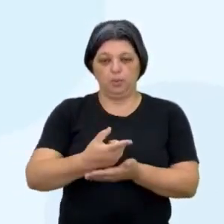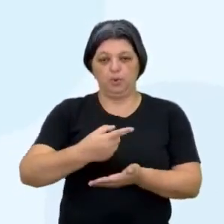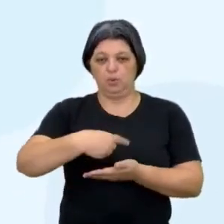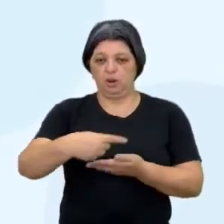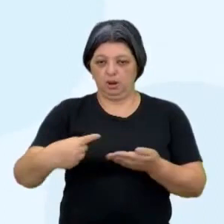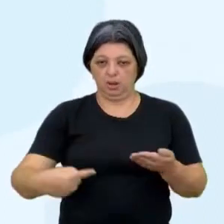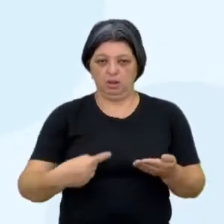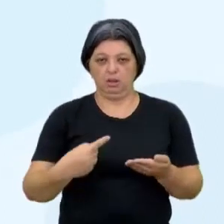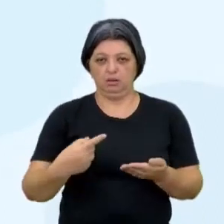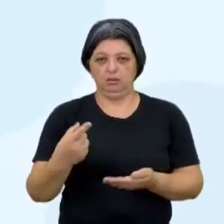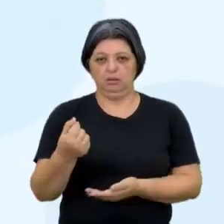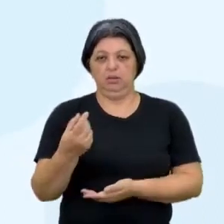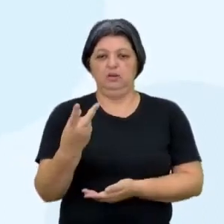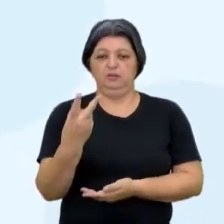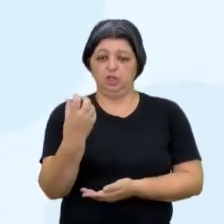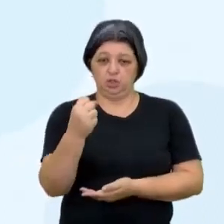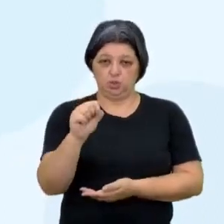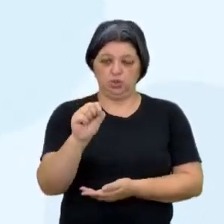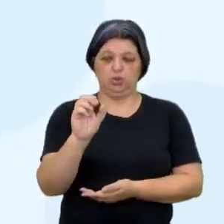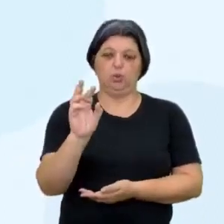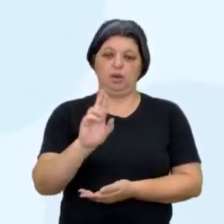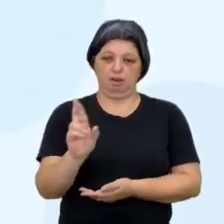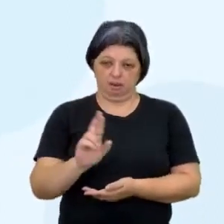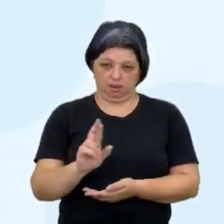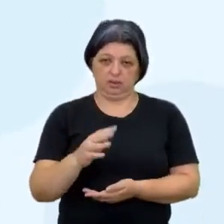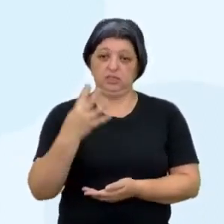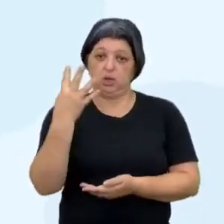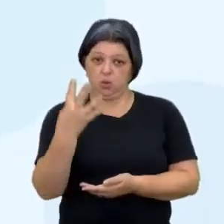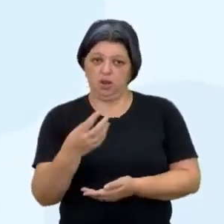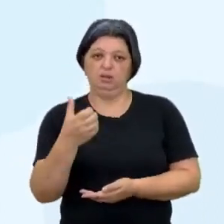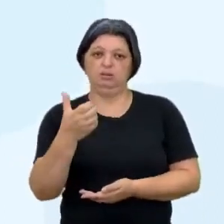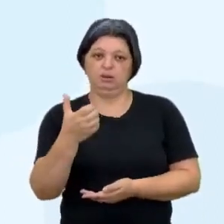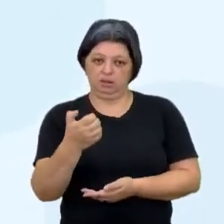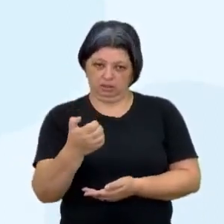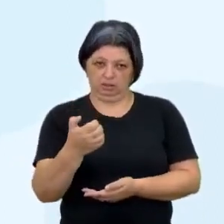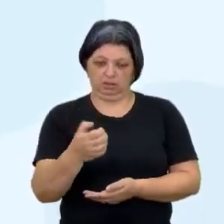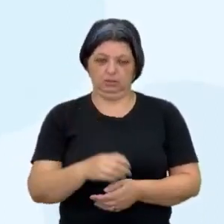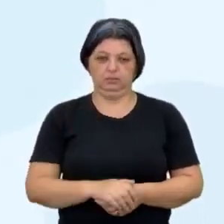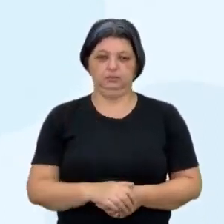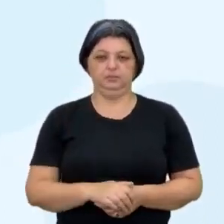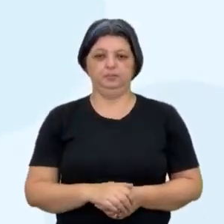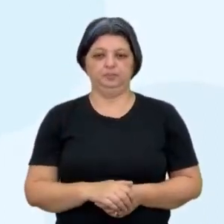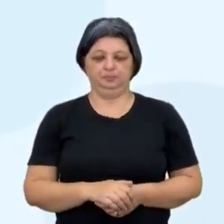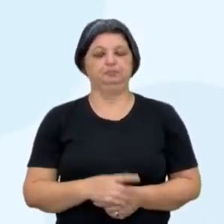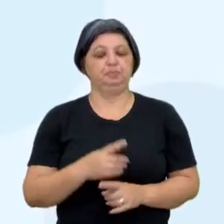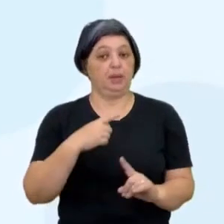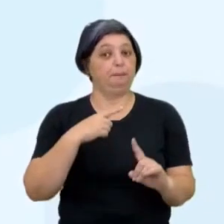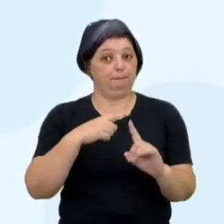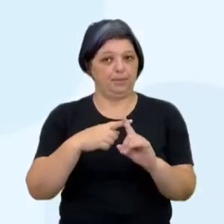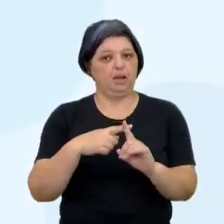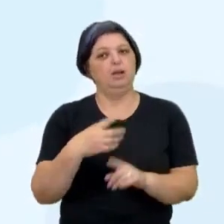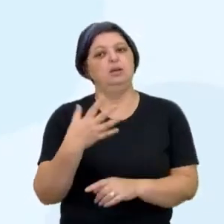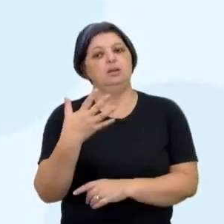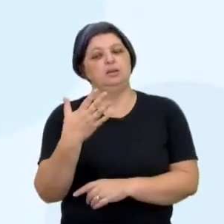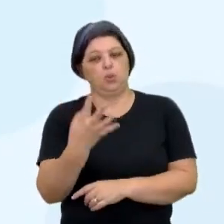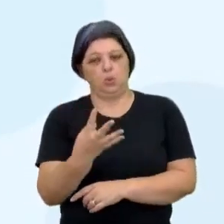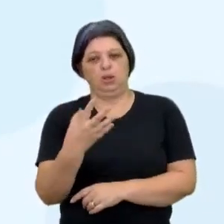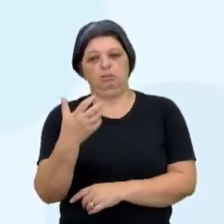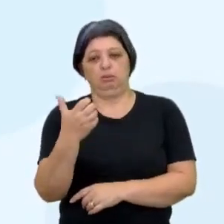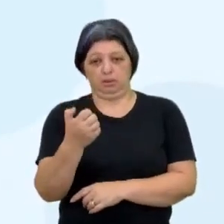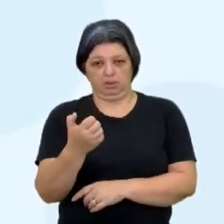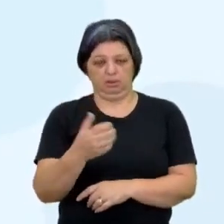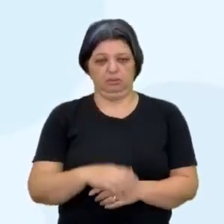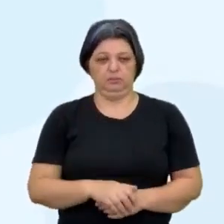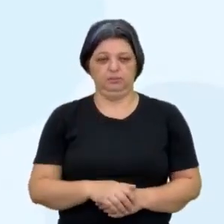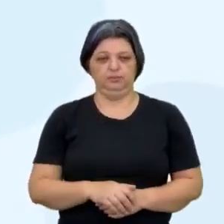R$ 28,00 e 4 canetas. Então, um caderno de R$ 28,00 e mais 4 canetas. Ele